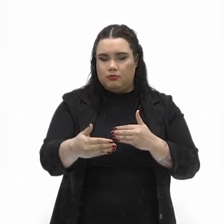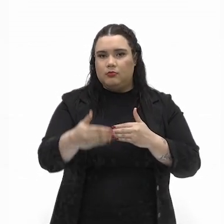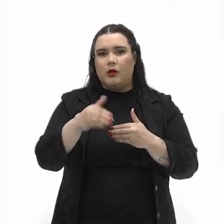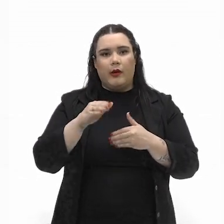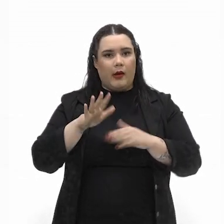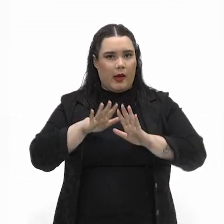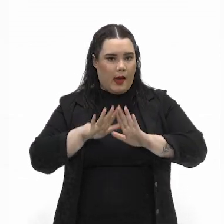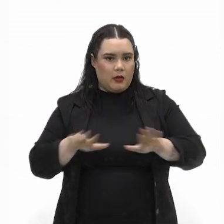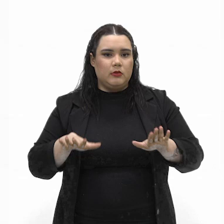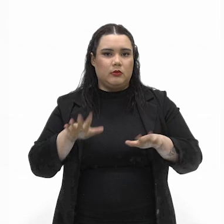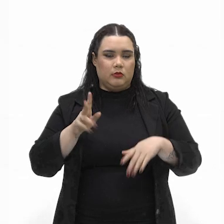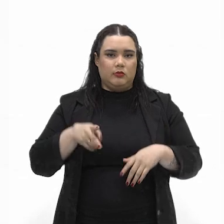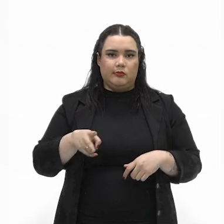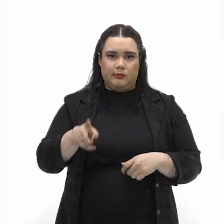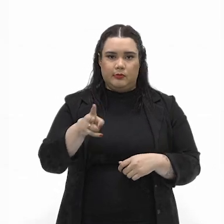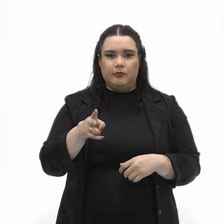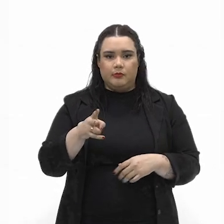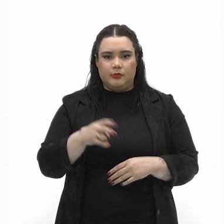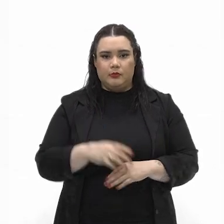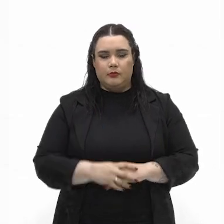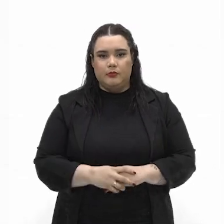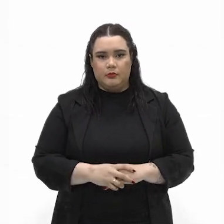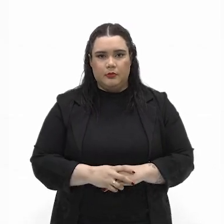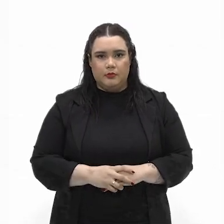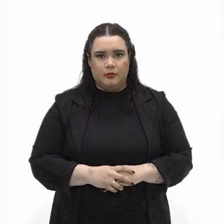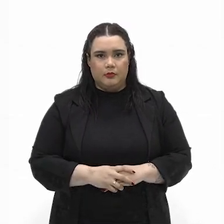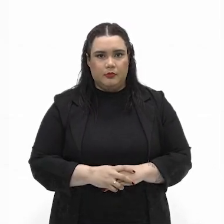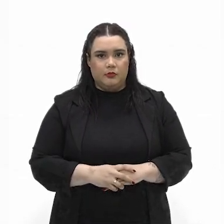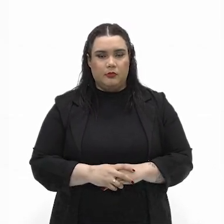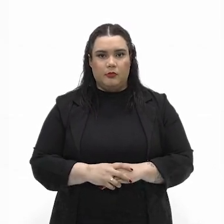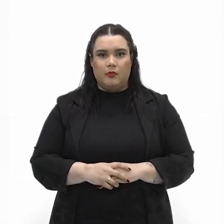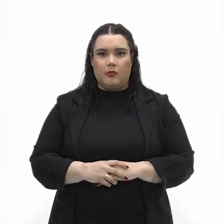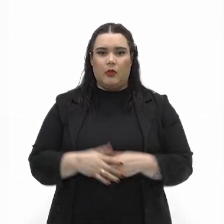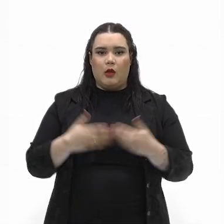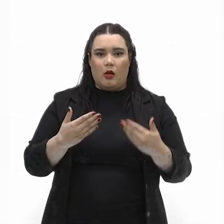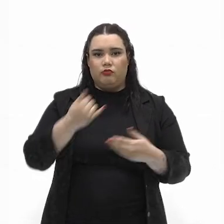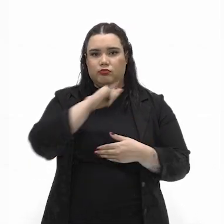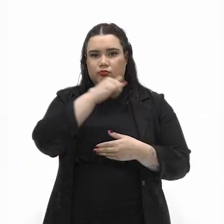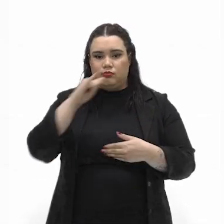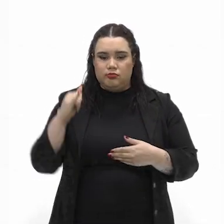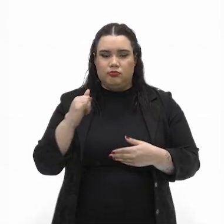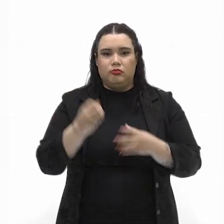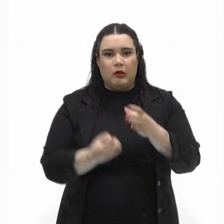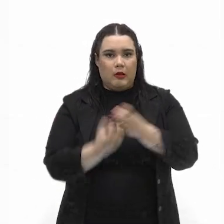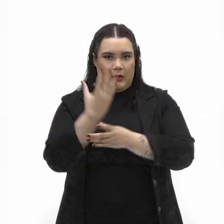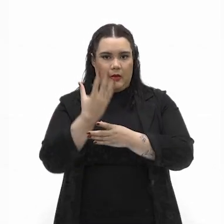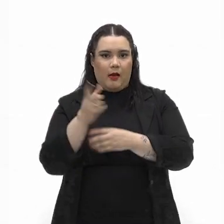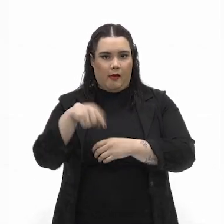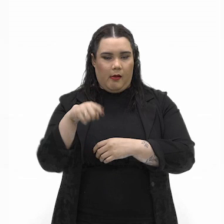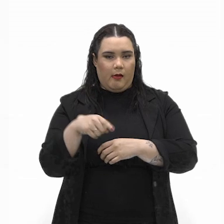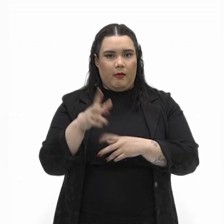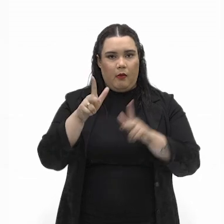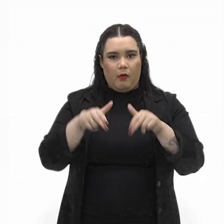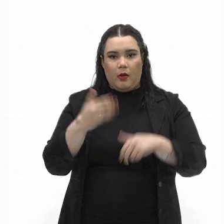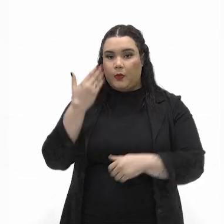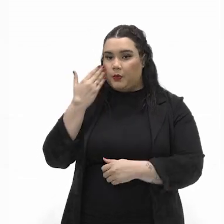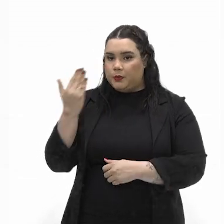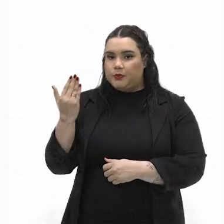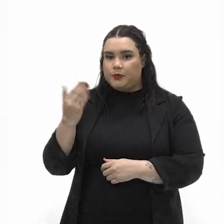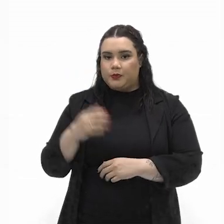em outro nêutron, e vão bater em outro urânio, e vão cada vez mais gerando energia. Pessoal, para você ter uma